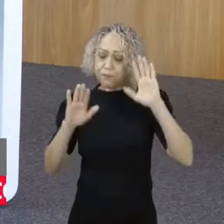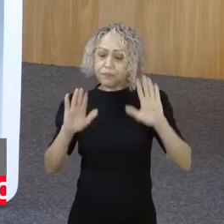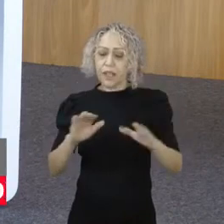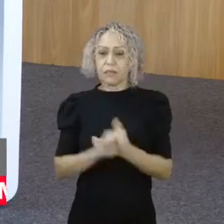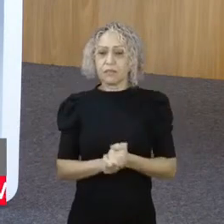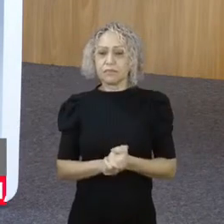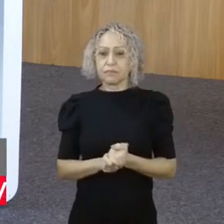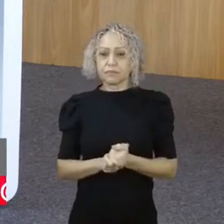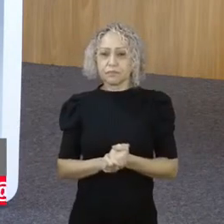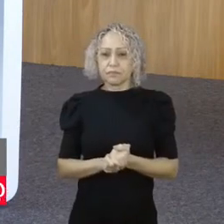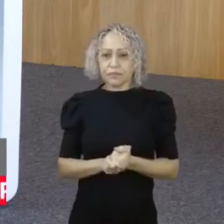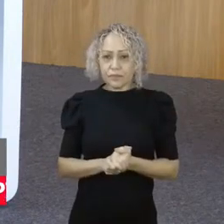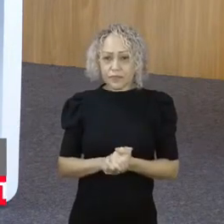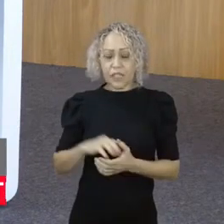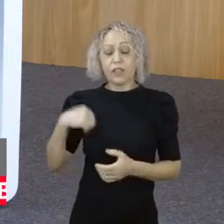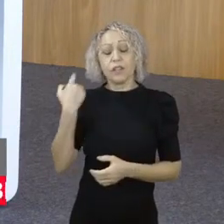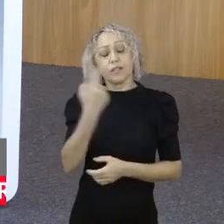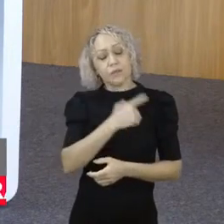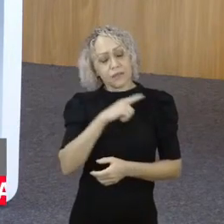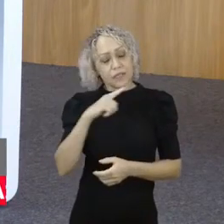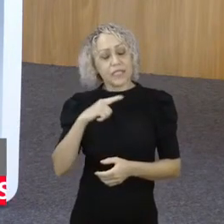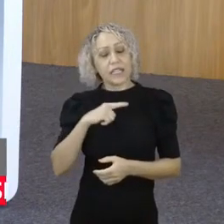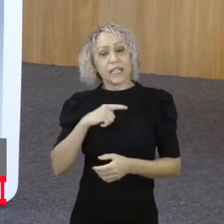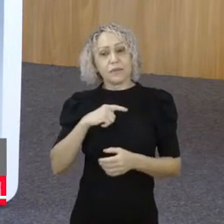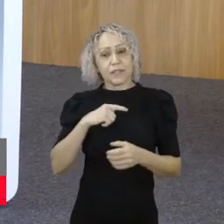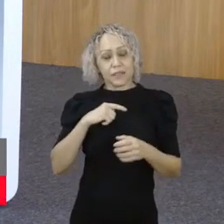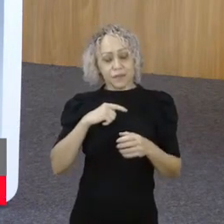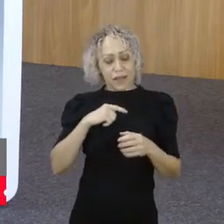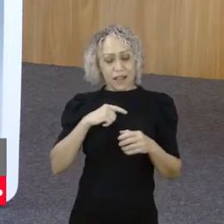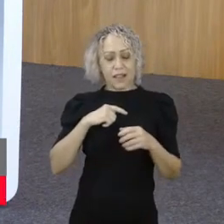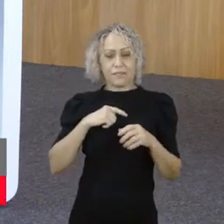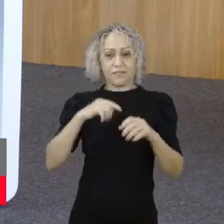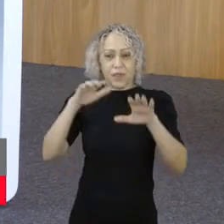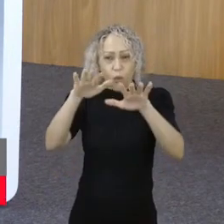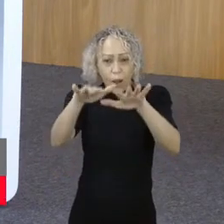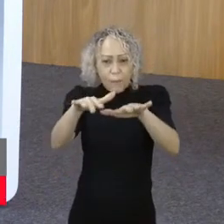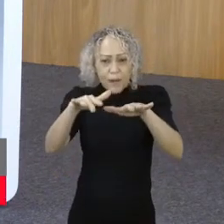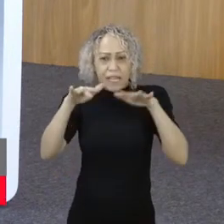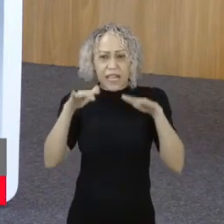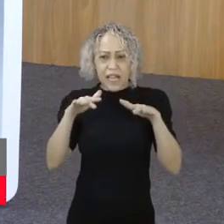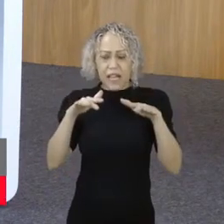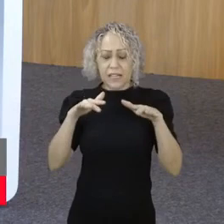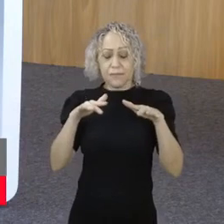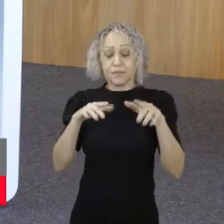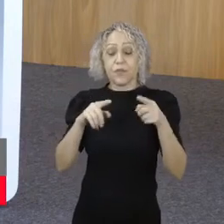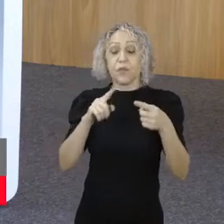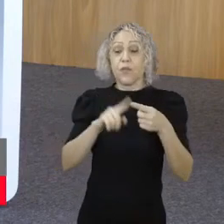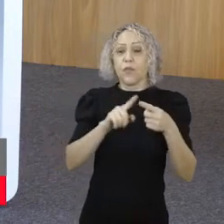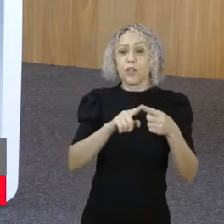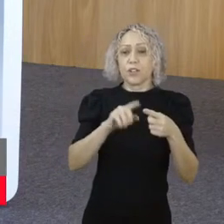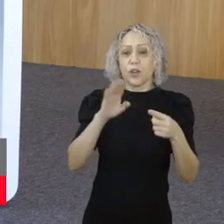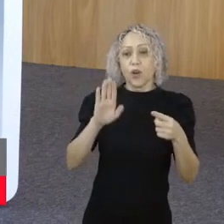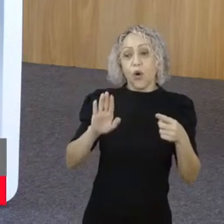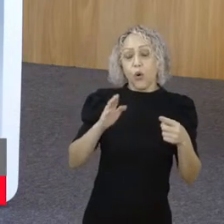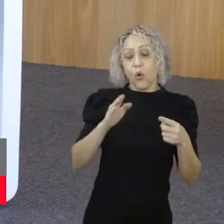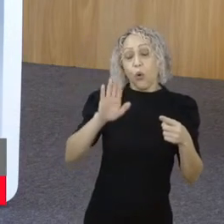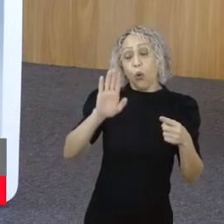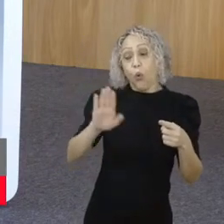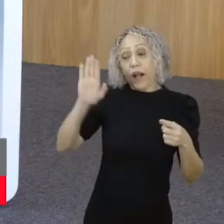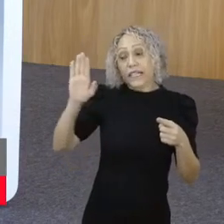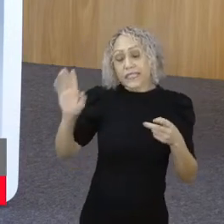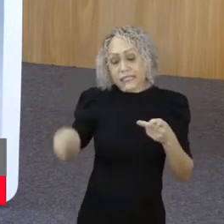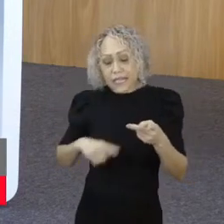uma deles é esse, é o lançamento disso, Candidatos, a Casa 13 e esse dia D